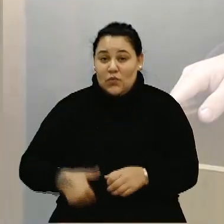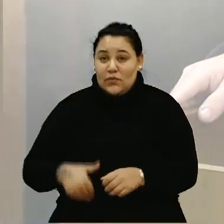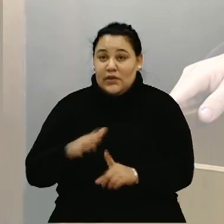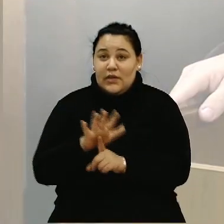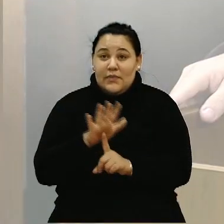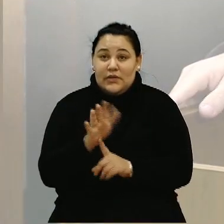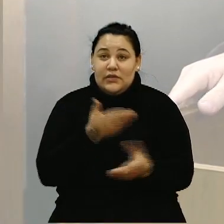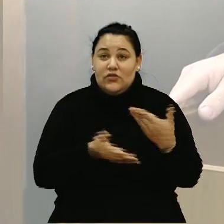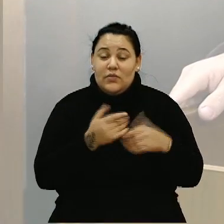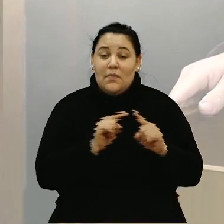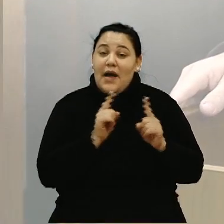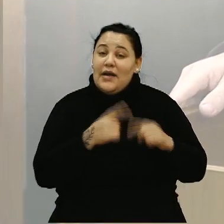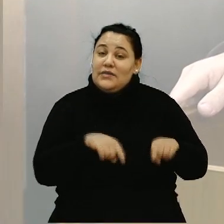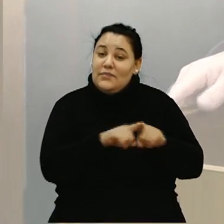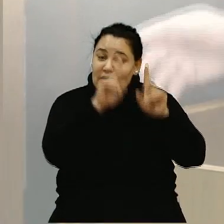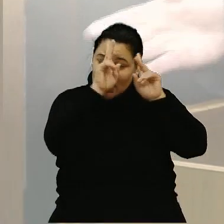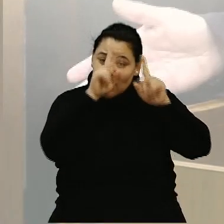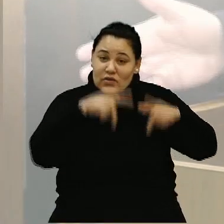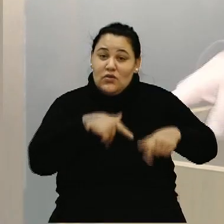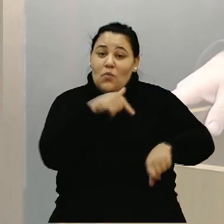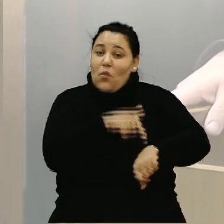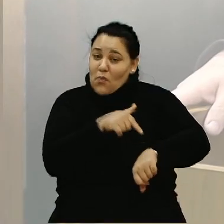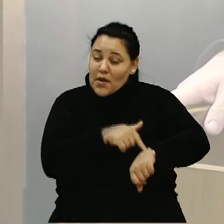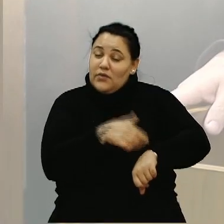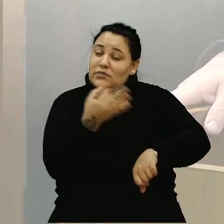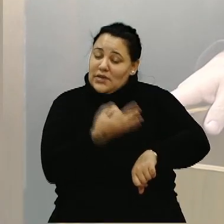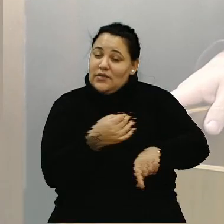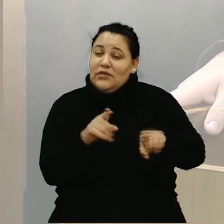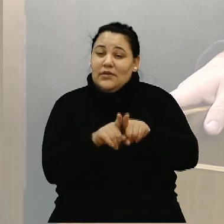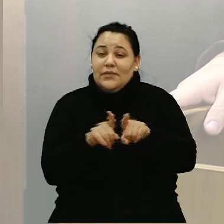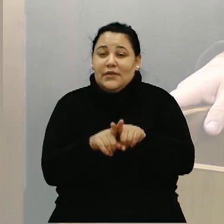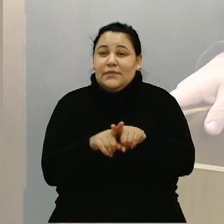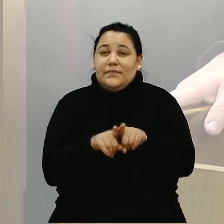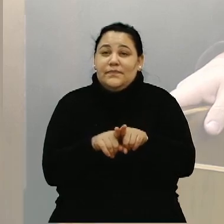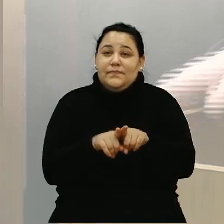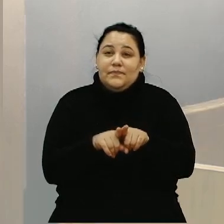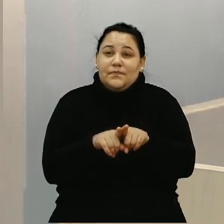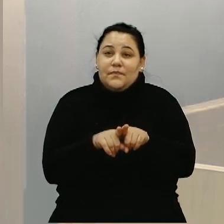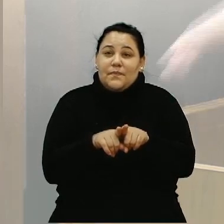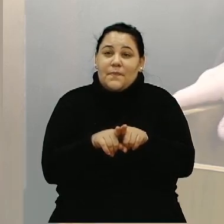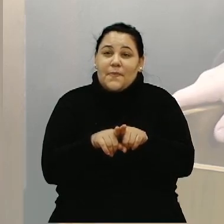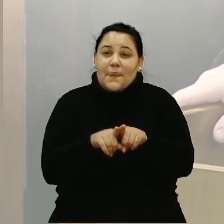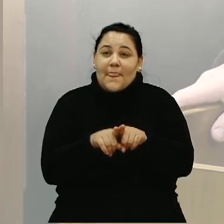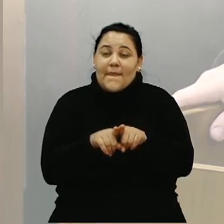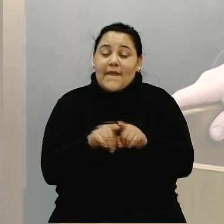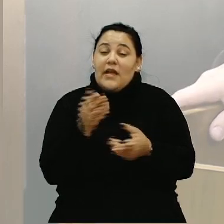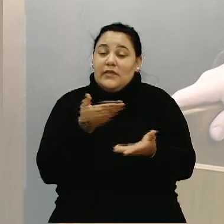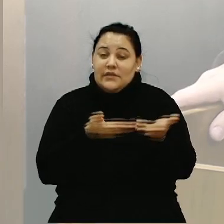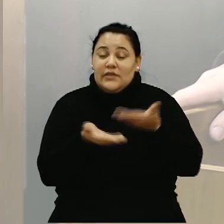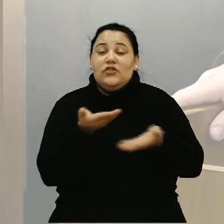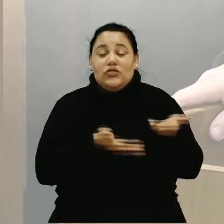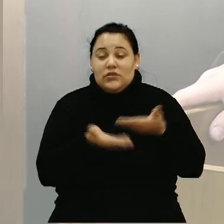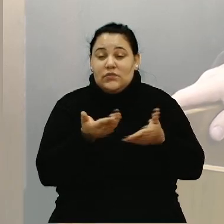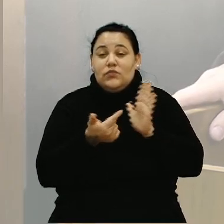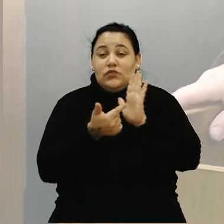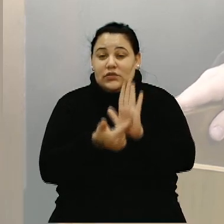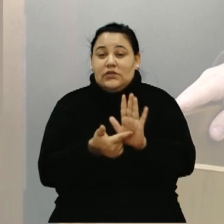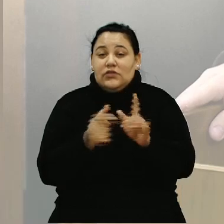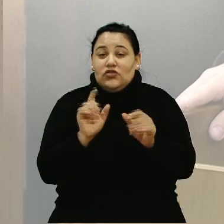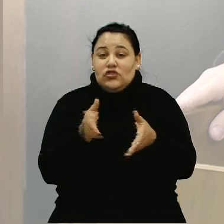demandas, mas também reconhecer no momento que essas demandas são efetivamente feitas e realizadas, né? Mostrar como foi feito. Então,